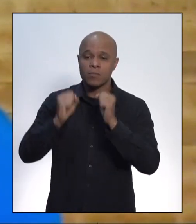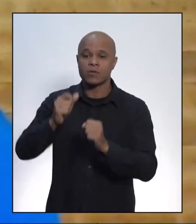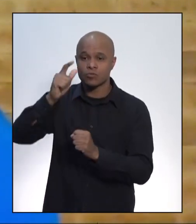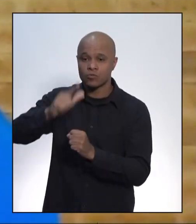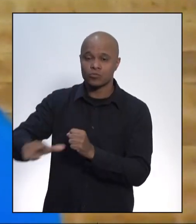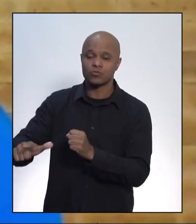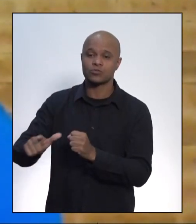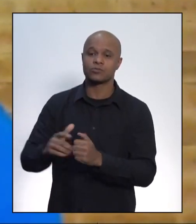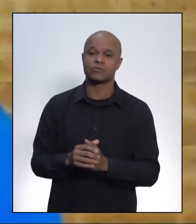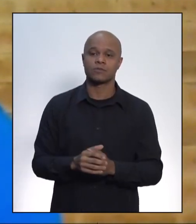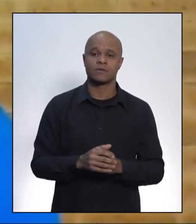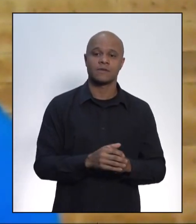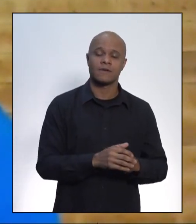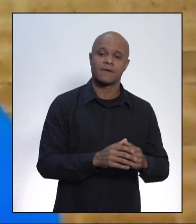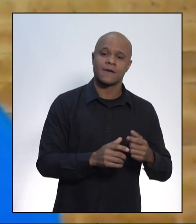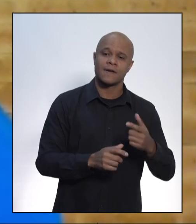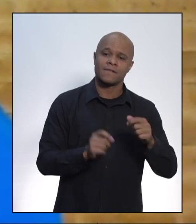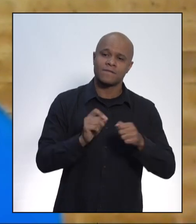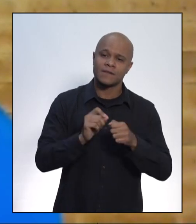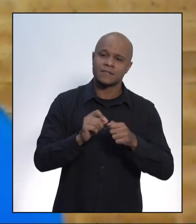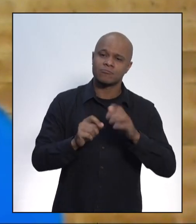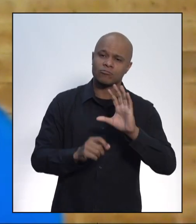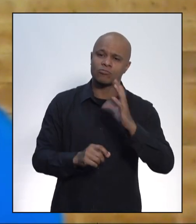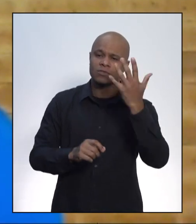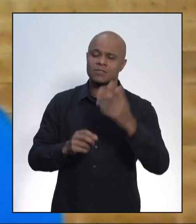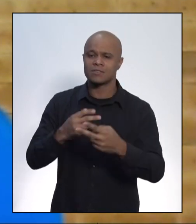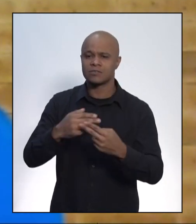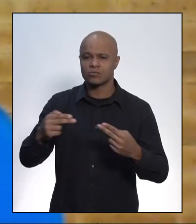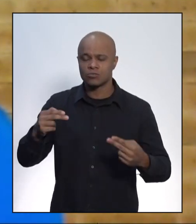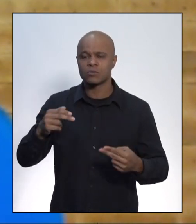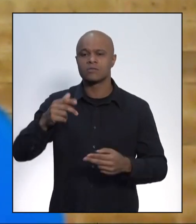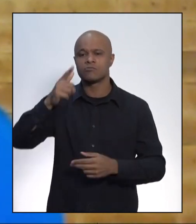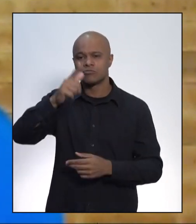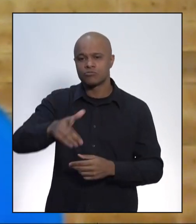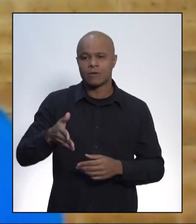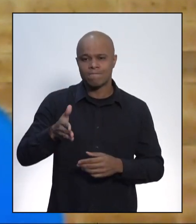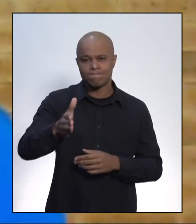manter nessa para que você consiga ir em frente.